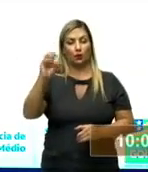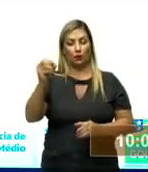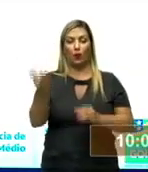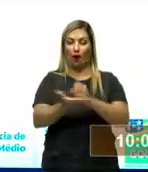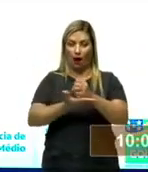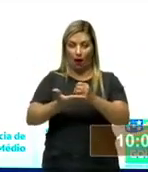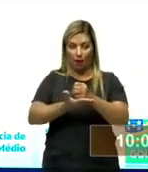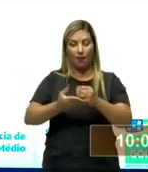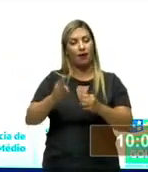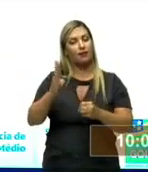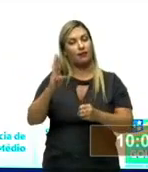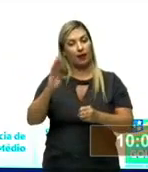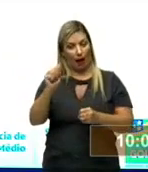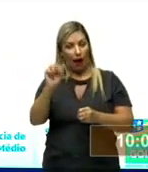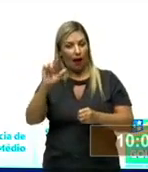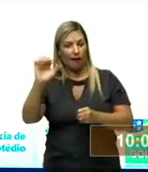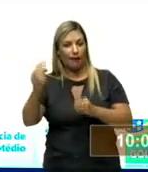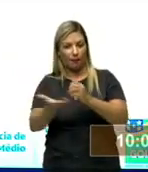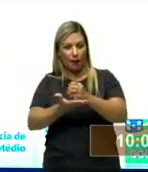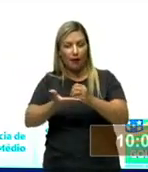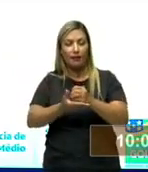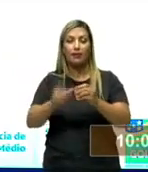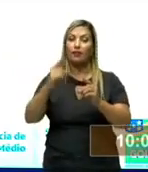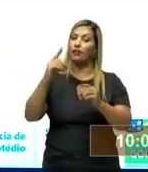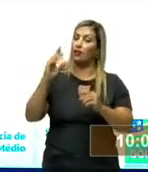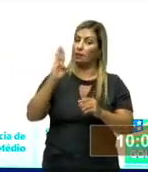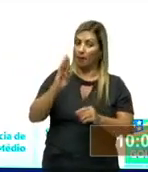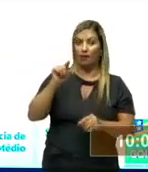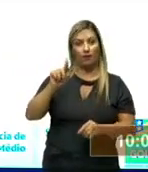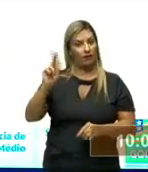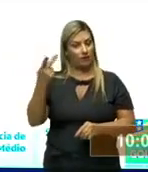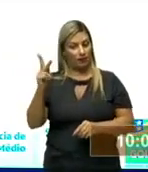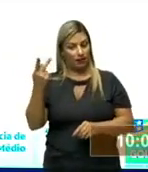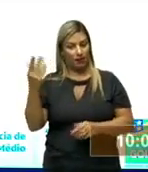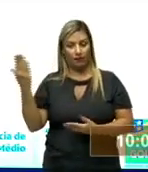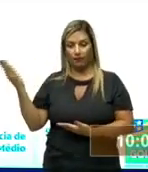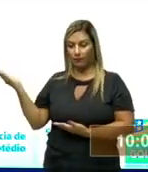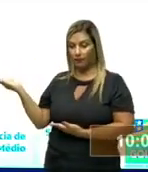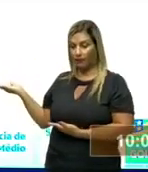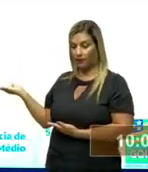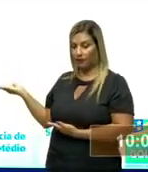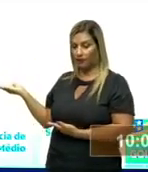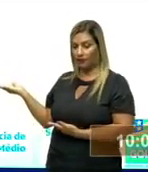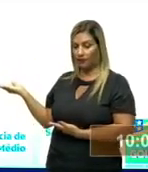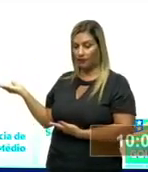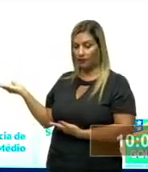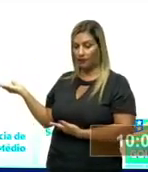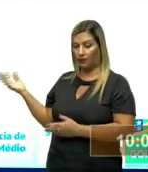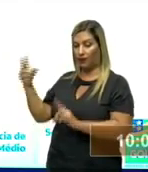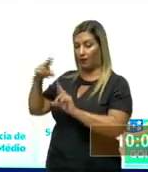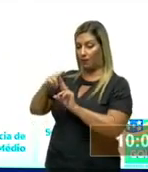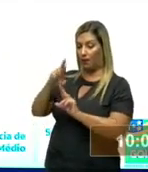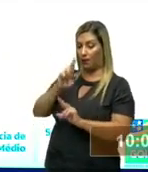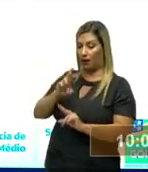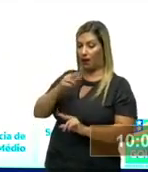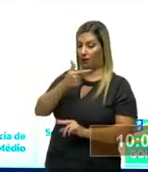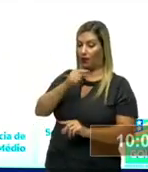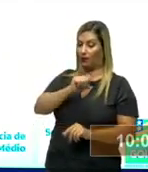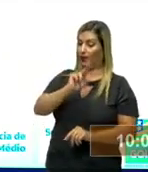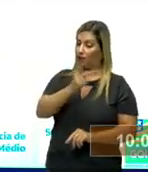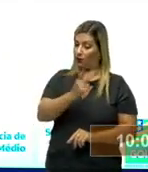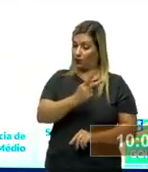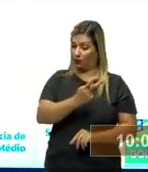área da base vezes altura e como o cilindro a base é um círculo a ficar pi R ao quadrado vezes altura